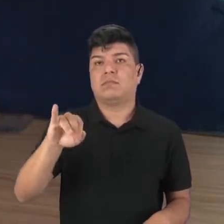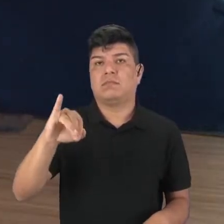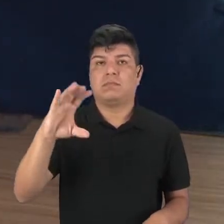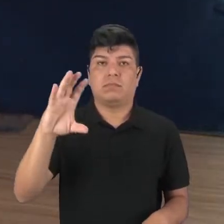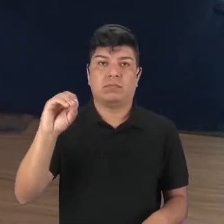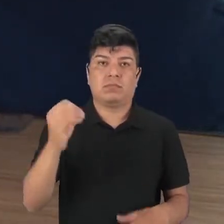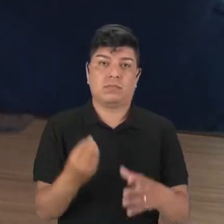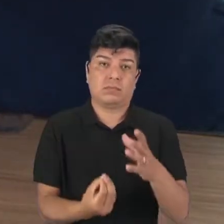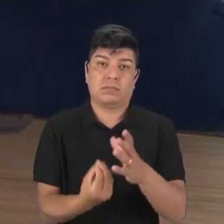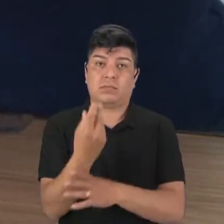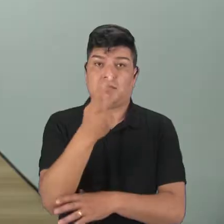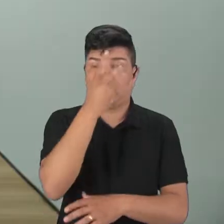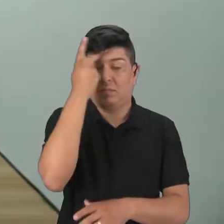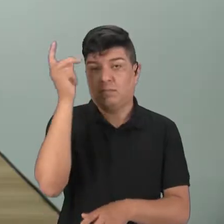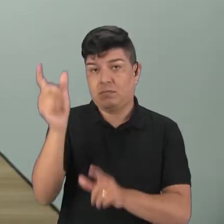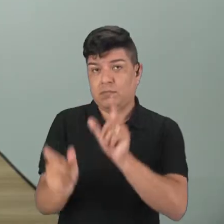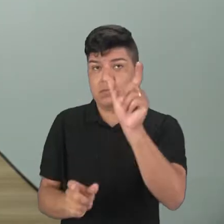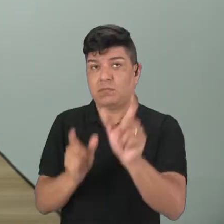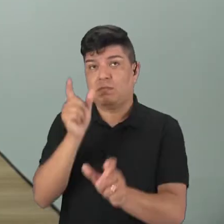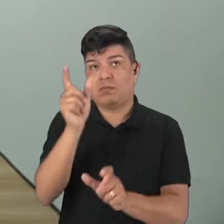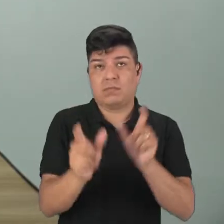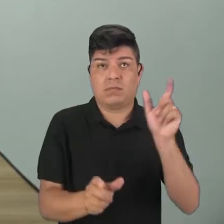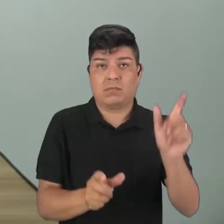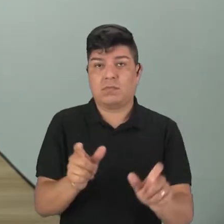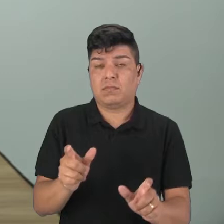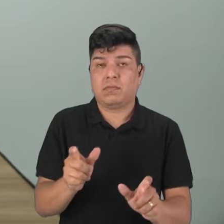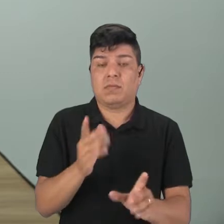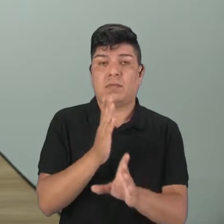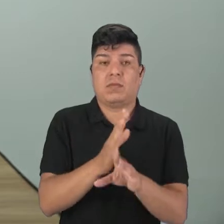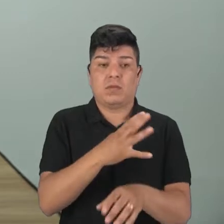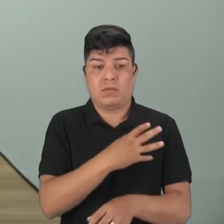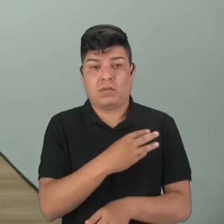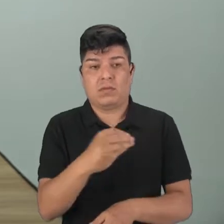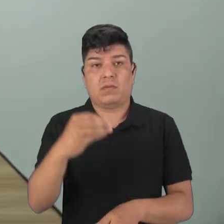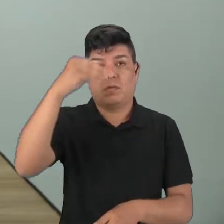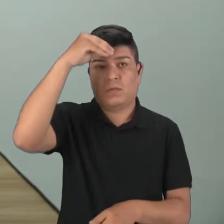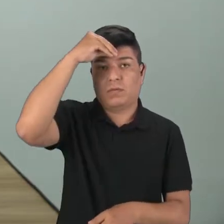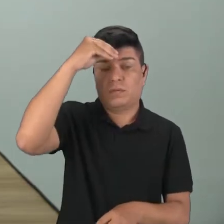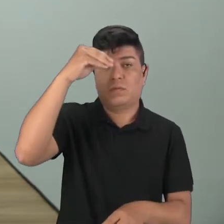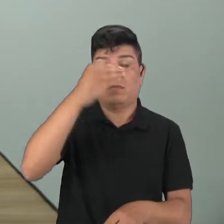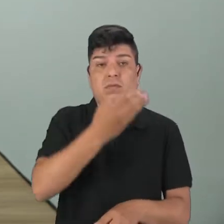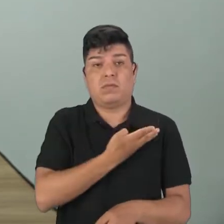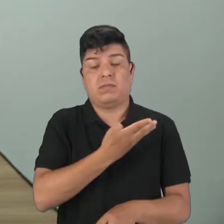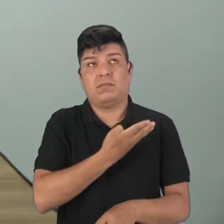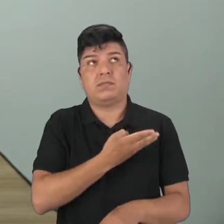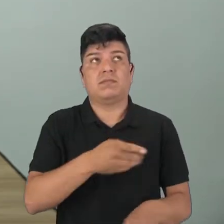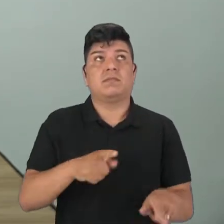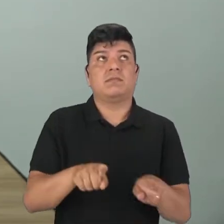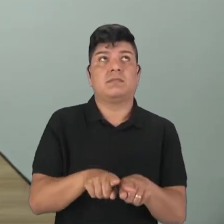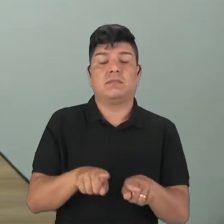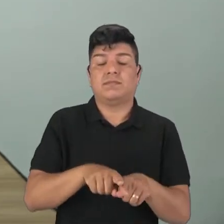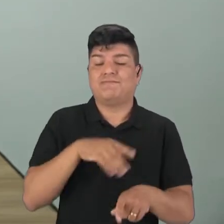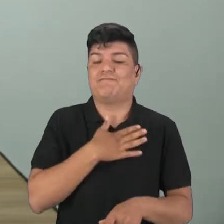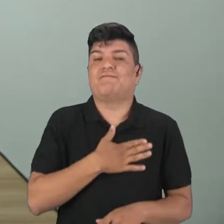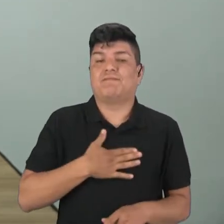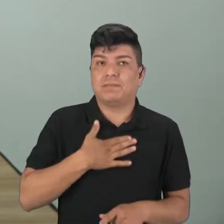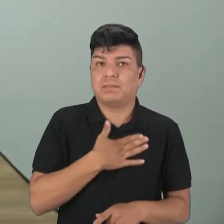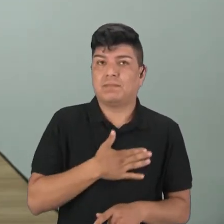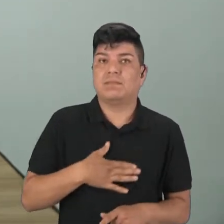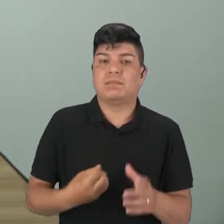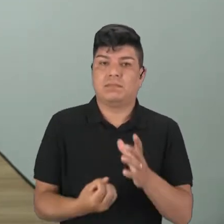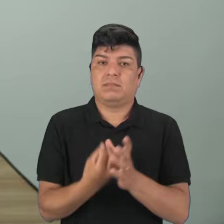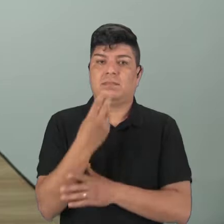criou personagens a partir dos seus filhos, dos seus sobrinhos e amigos, que ele gostava tanto, e